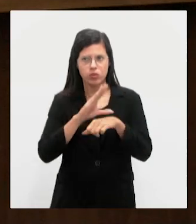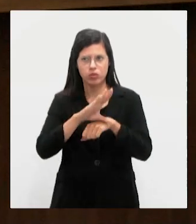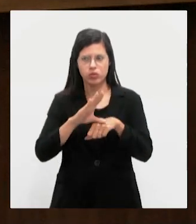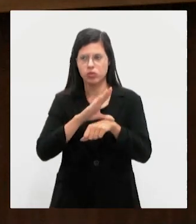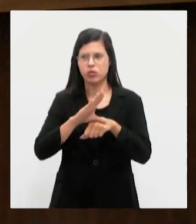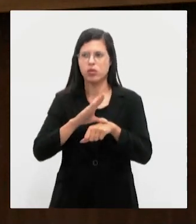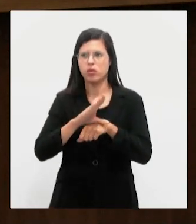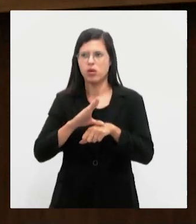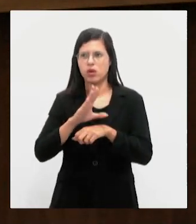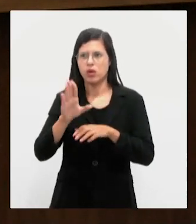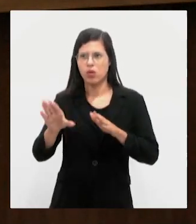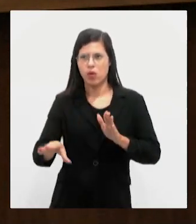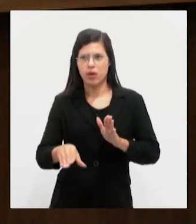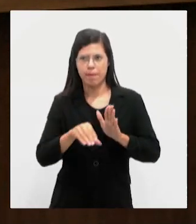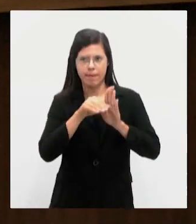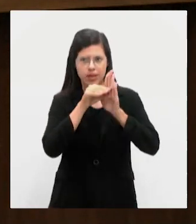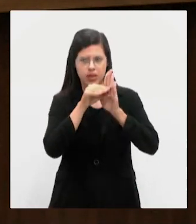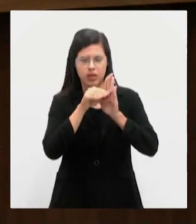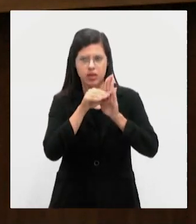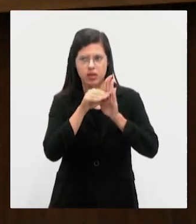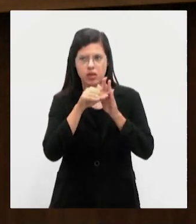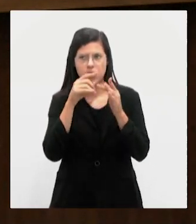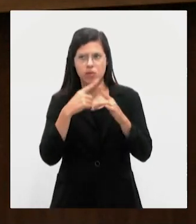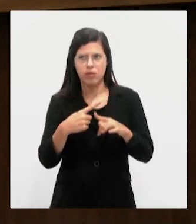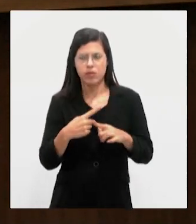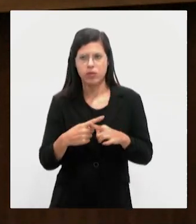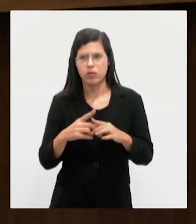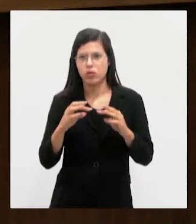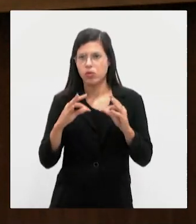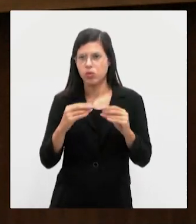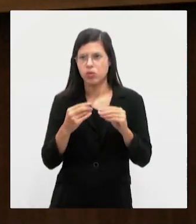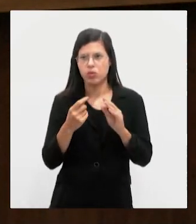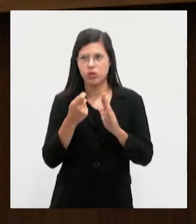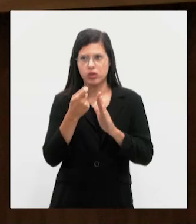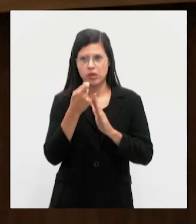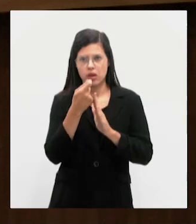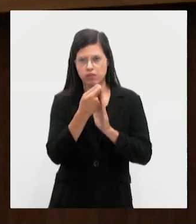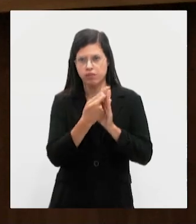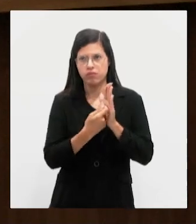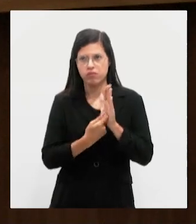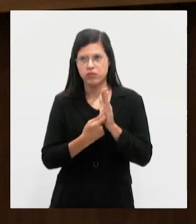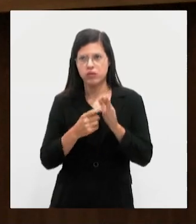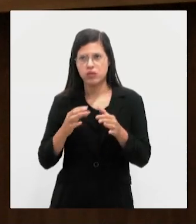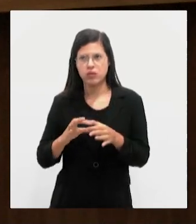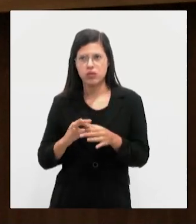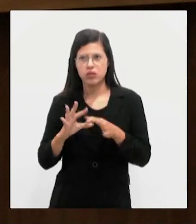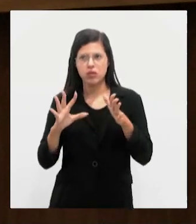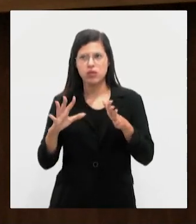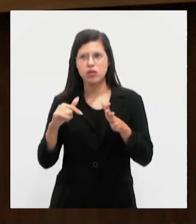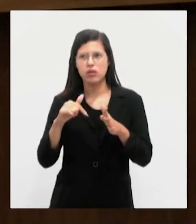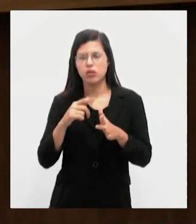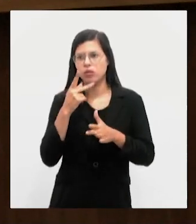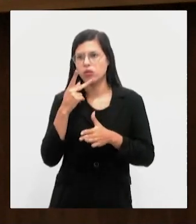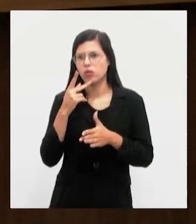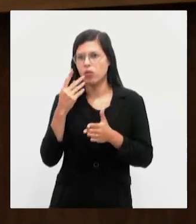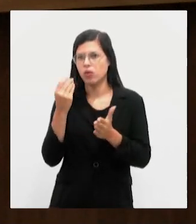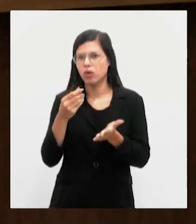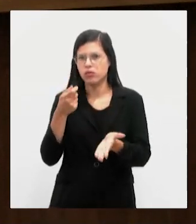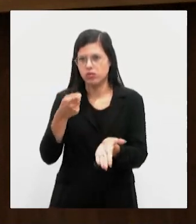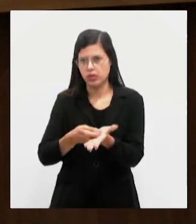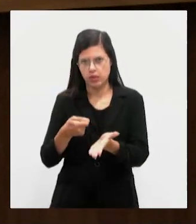constitucionalidade com emendas, porque tudo que está escrito autorizativo, eu estou botando